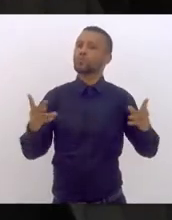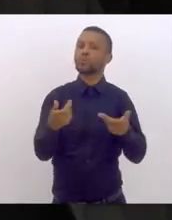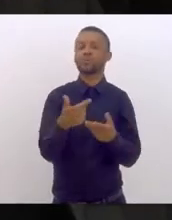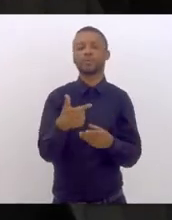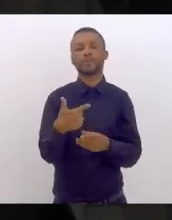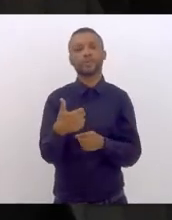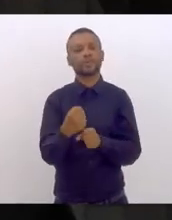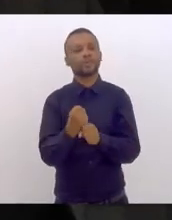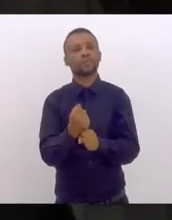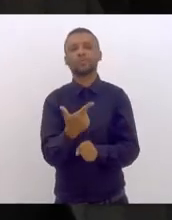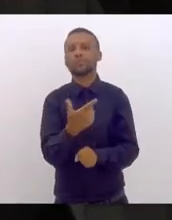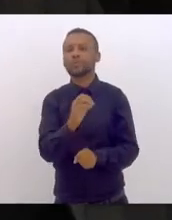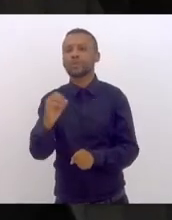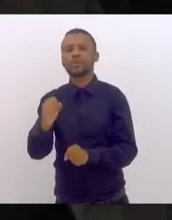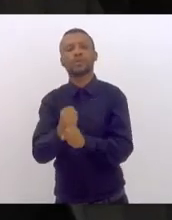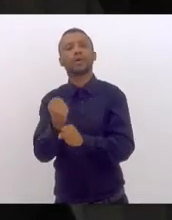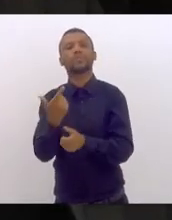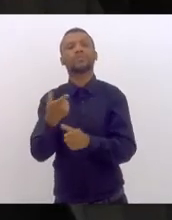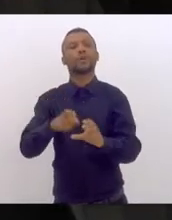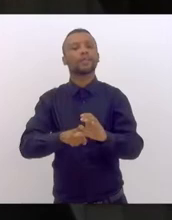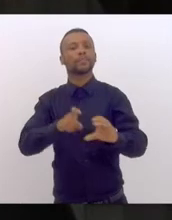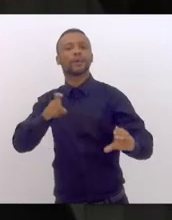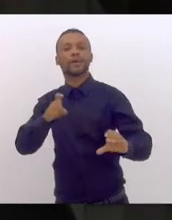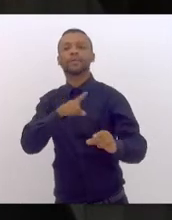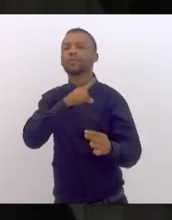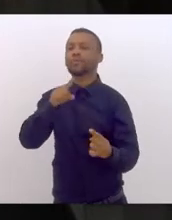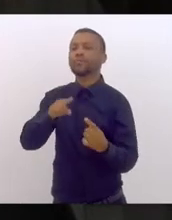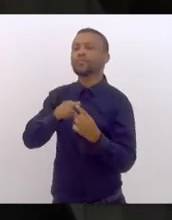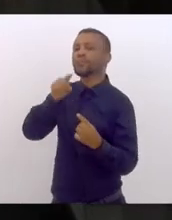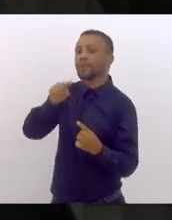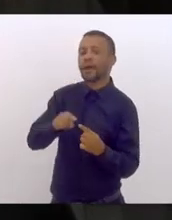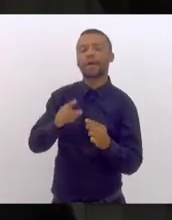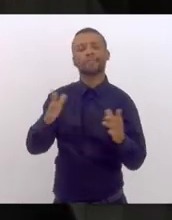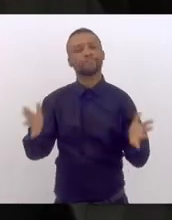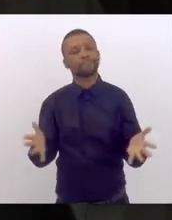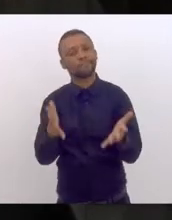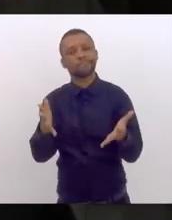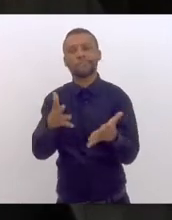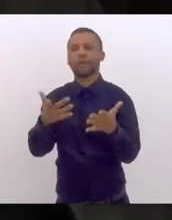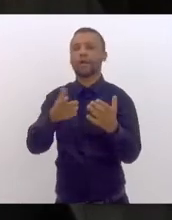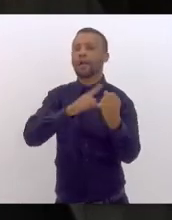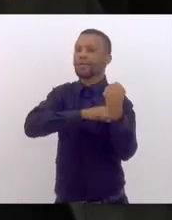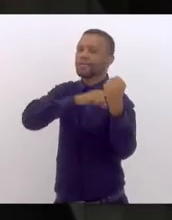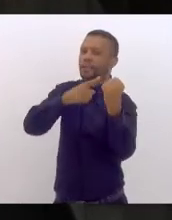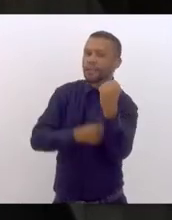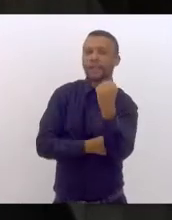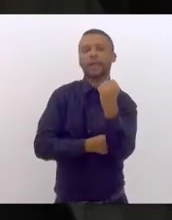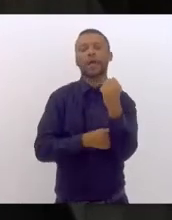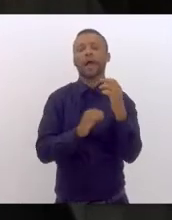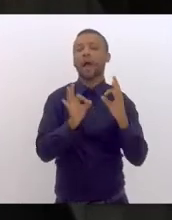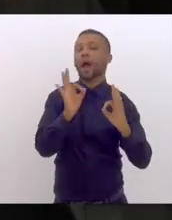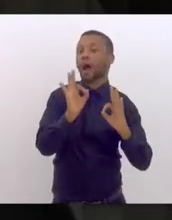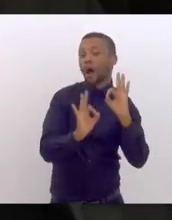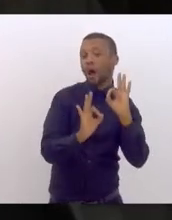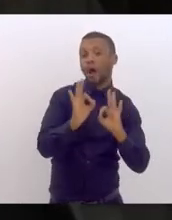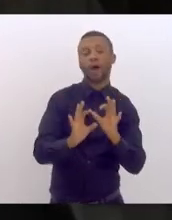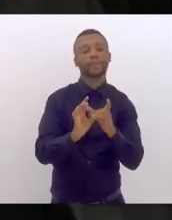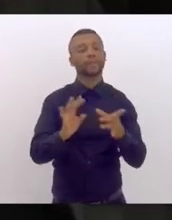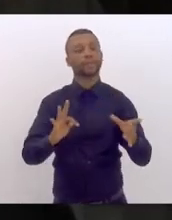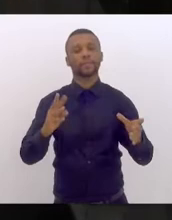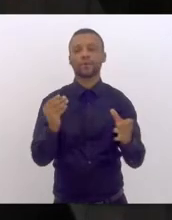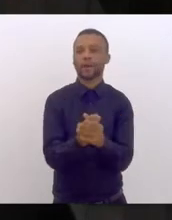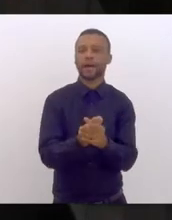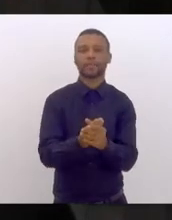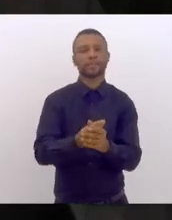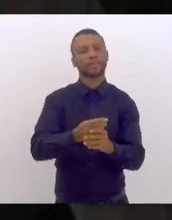a fortalecer a ordem democrática desse país a liberdade do nosso povo